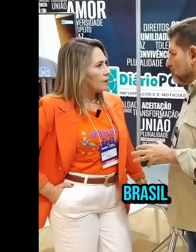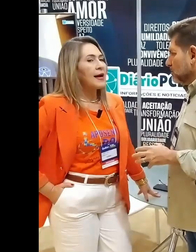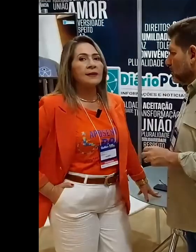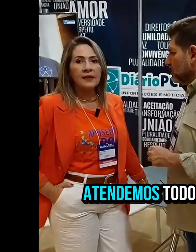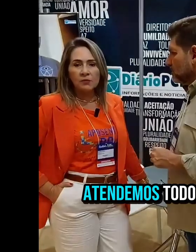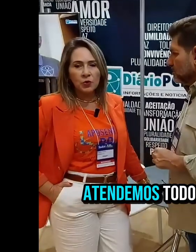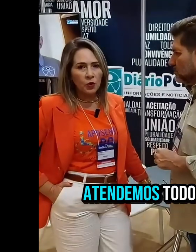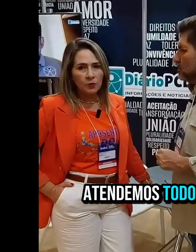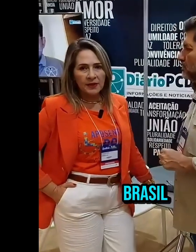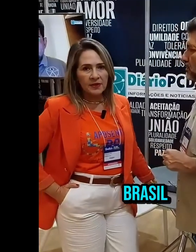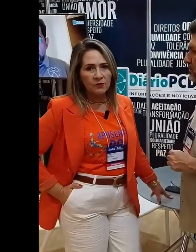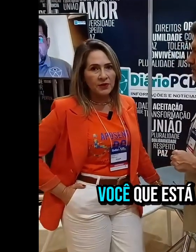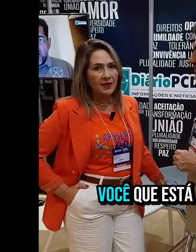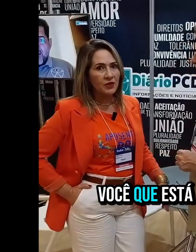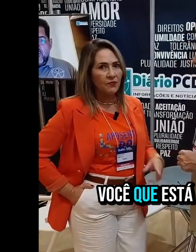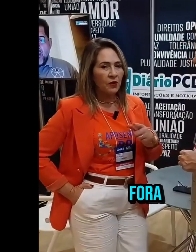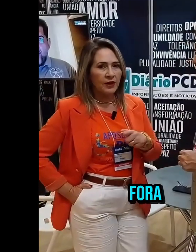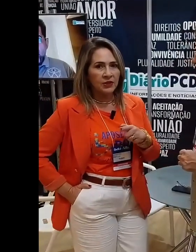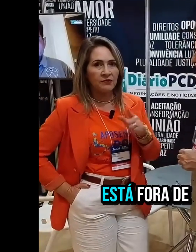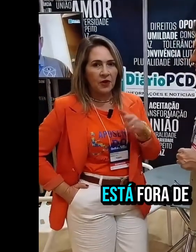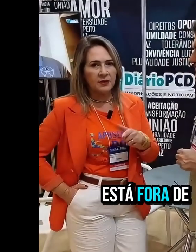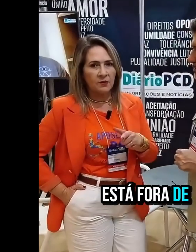o Brasil. Atendemos todo o Brasil. Você que